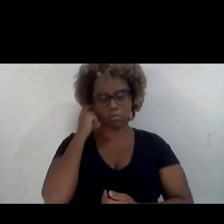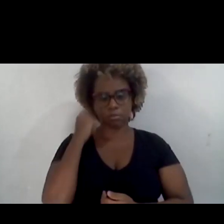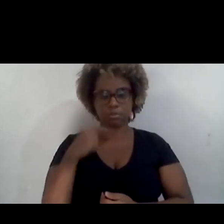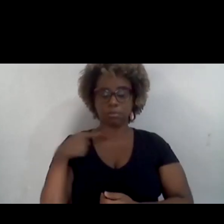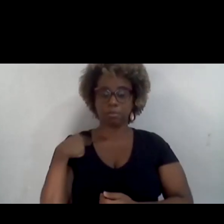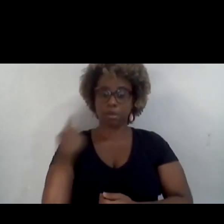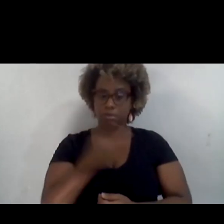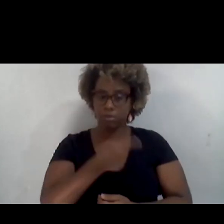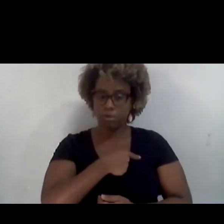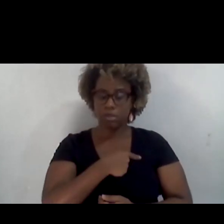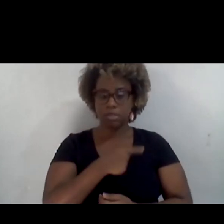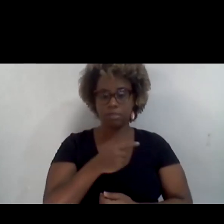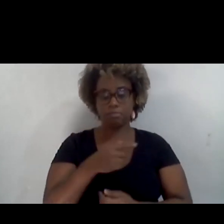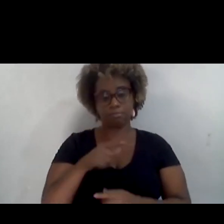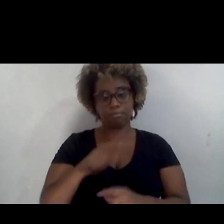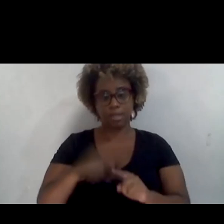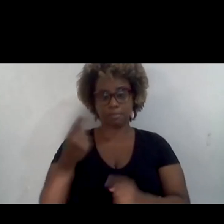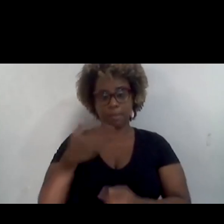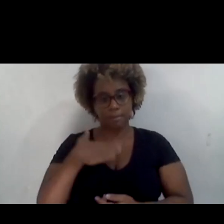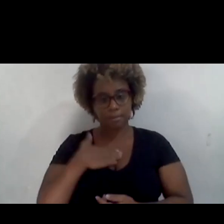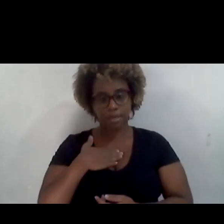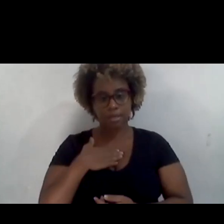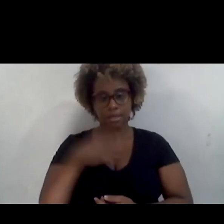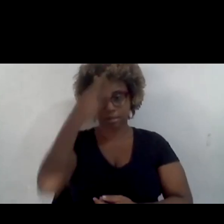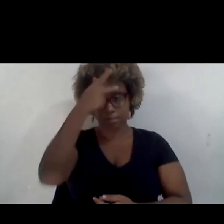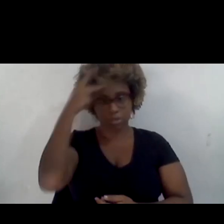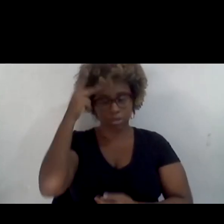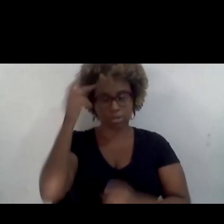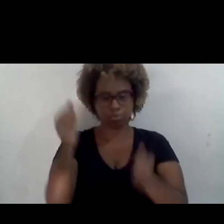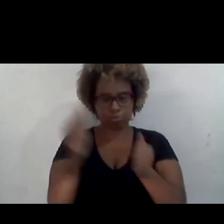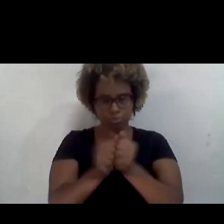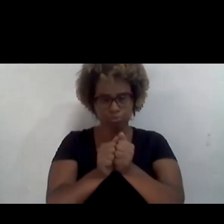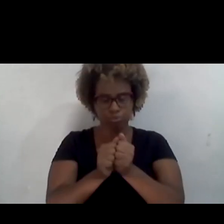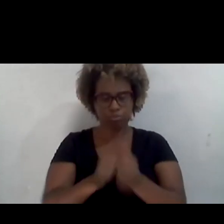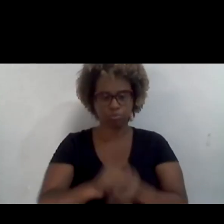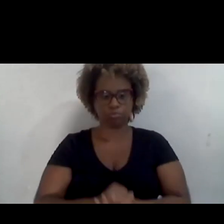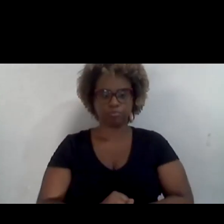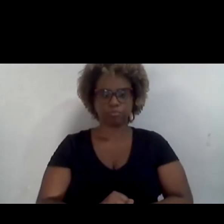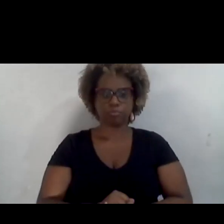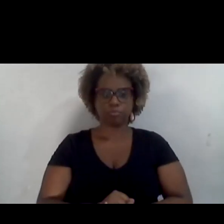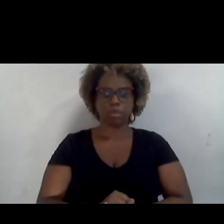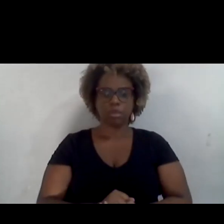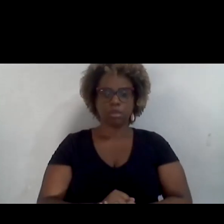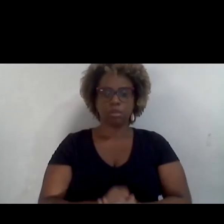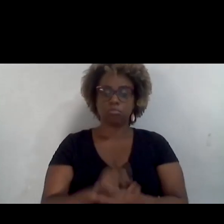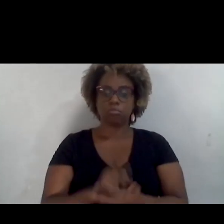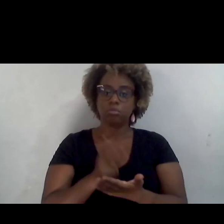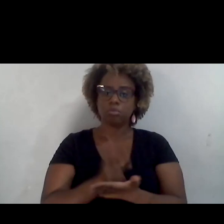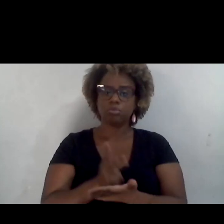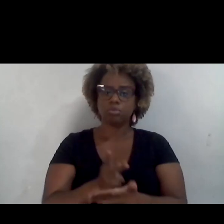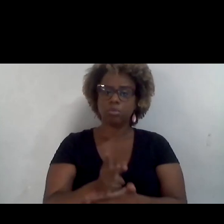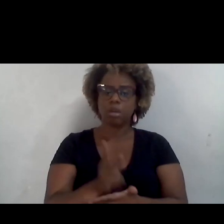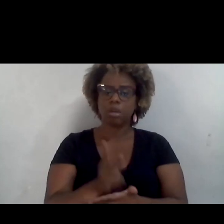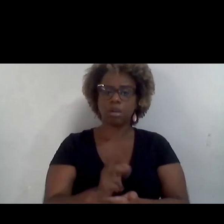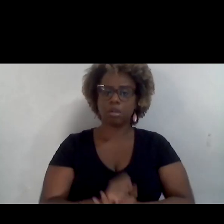as pessoas que eu sei que estão próximas, a continuidade não é algo bom, né?